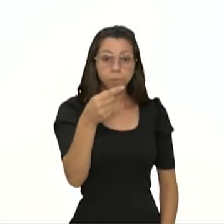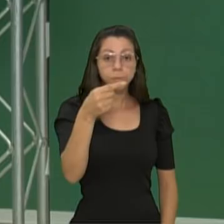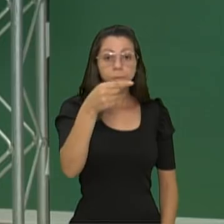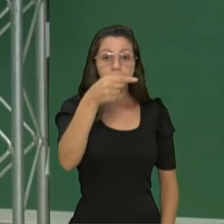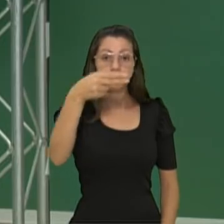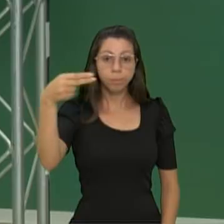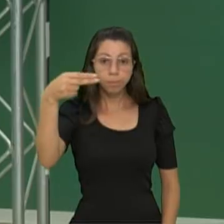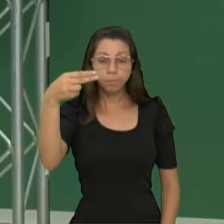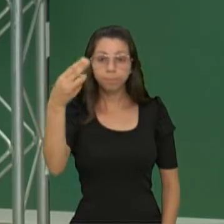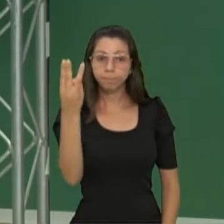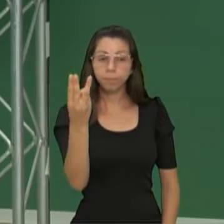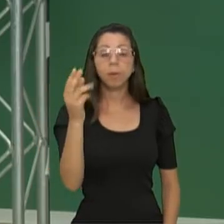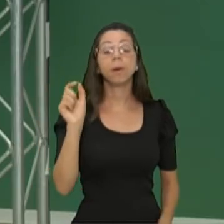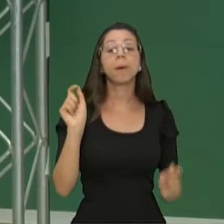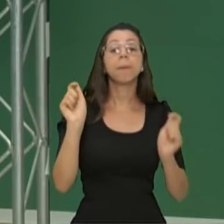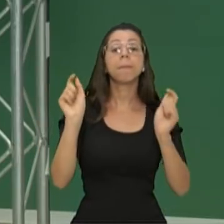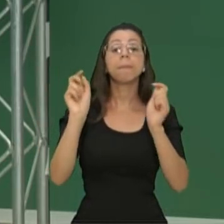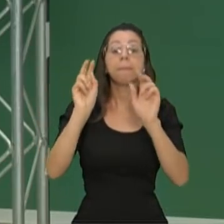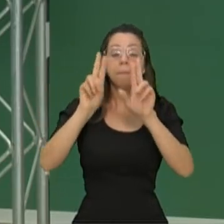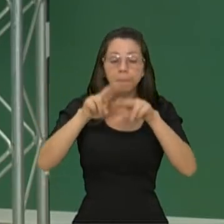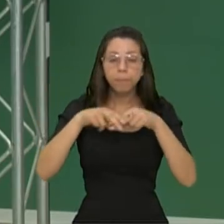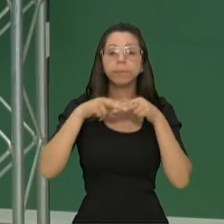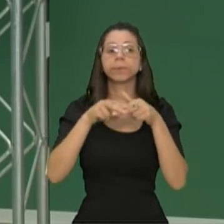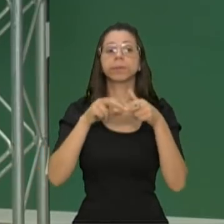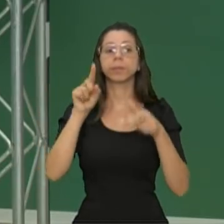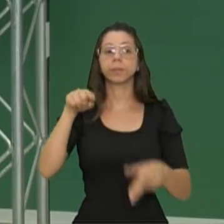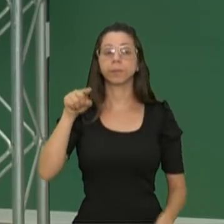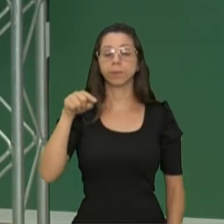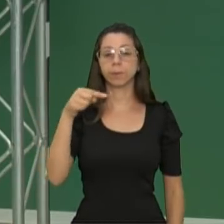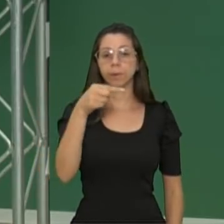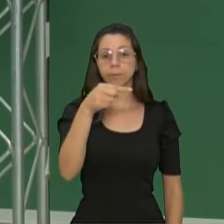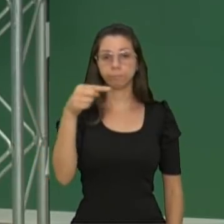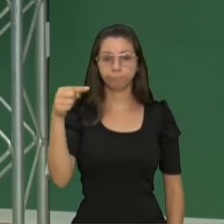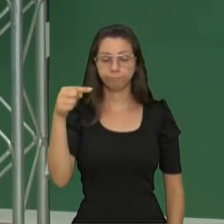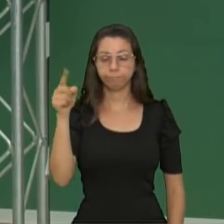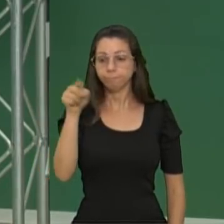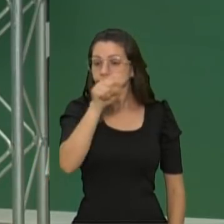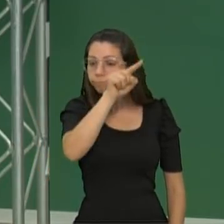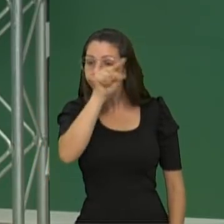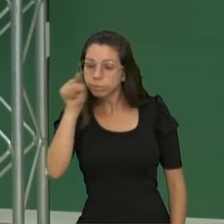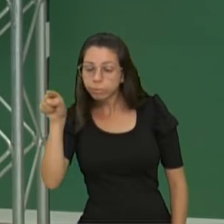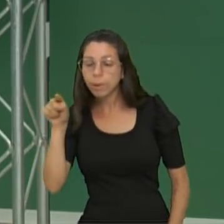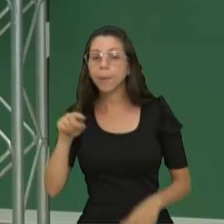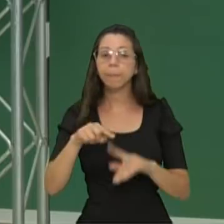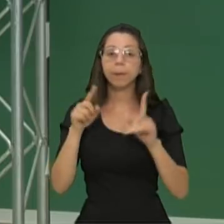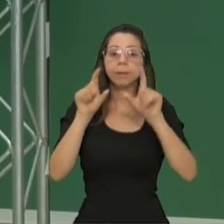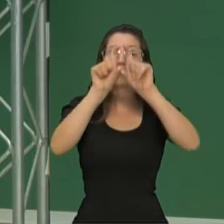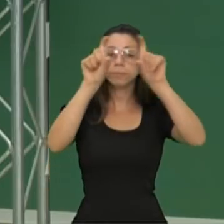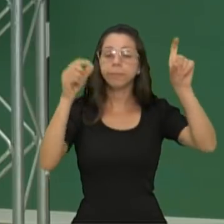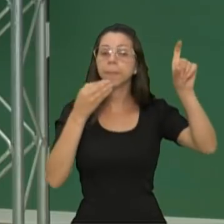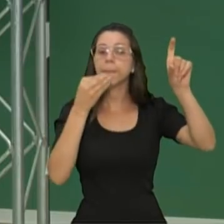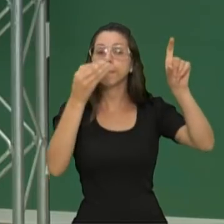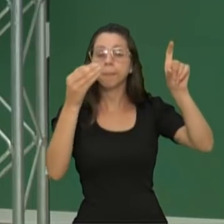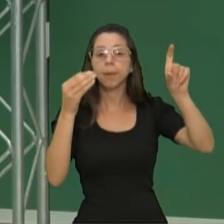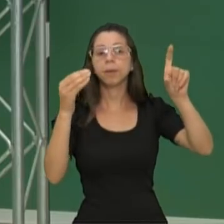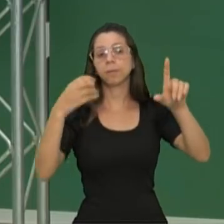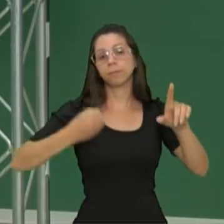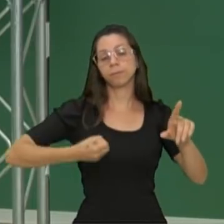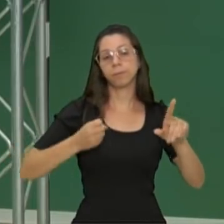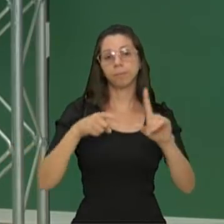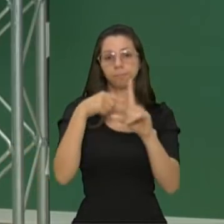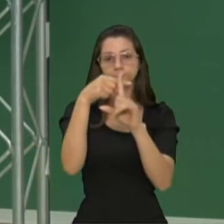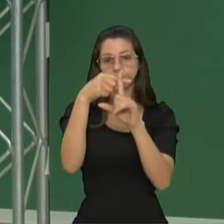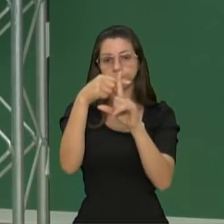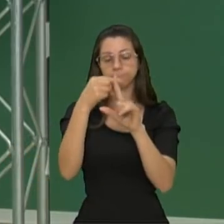isso, nós vamos descartar. Os números negativos eram consecutivos, mas o enunciado pede que os números sejam positivos.